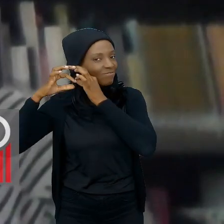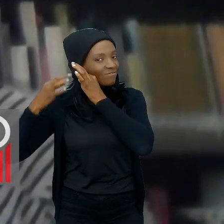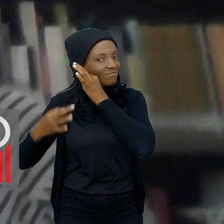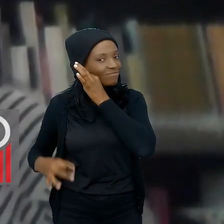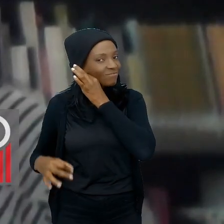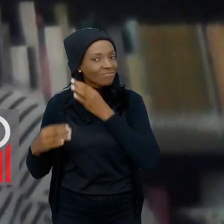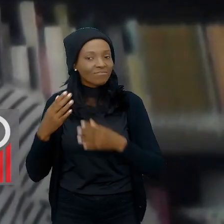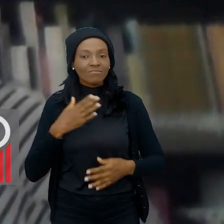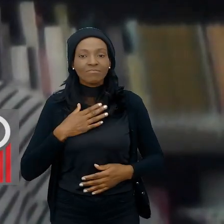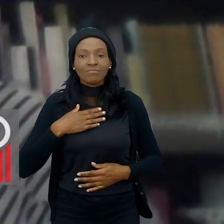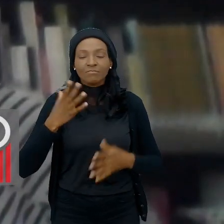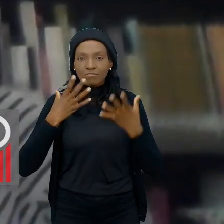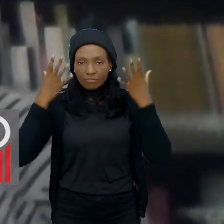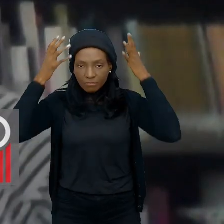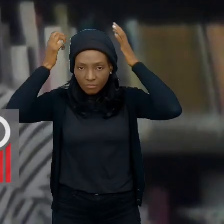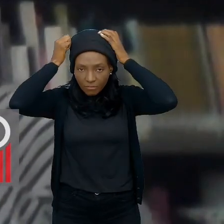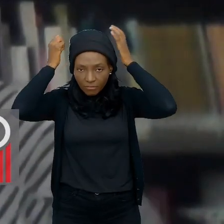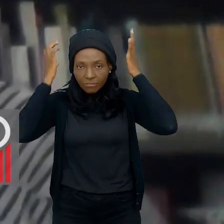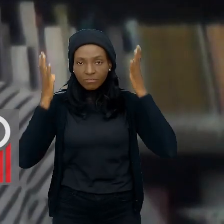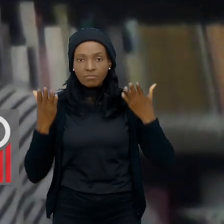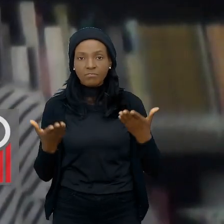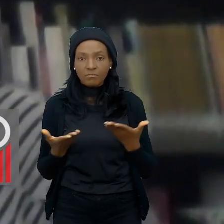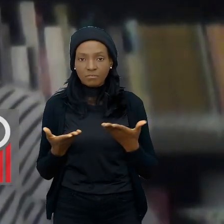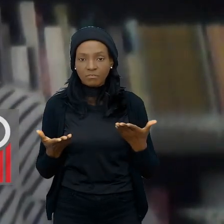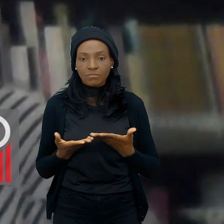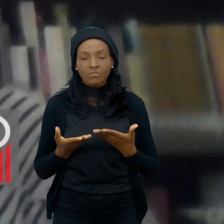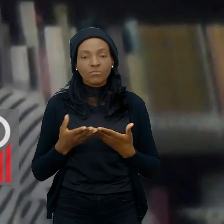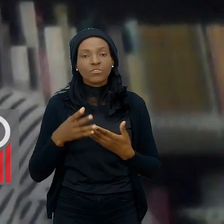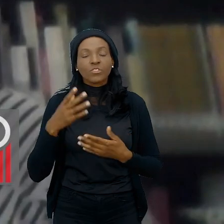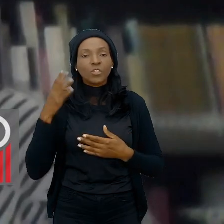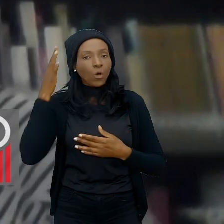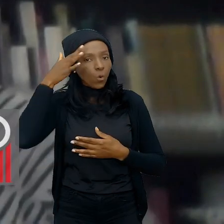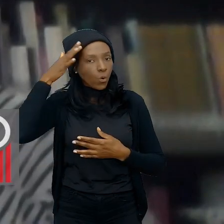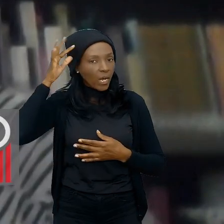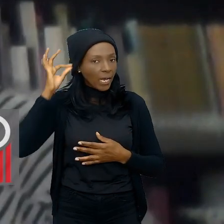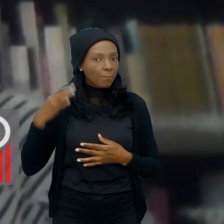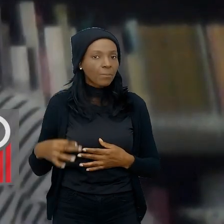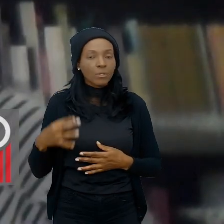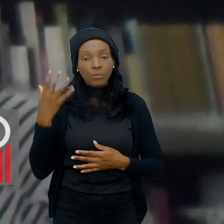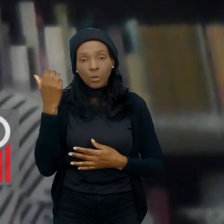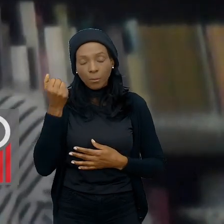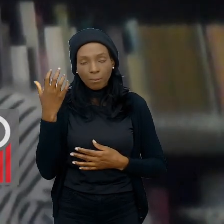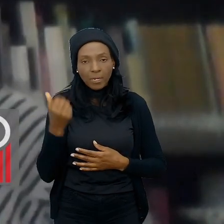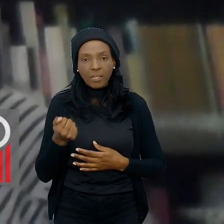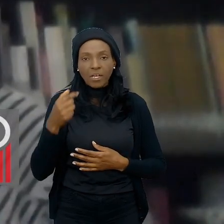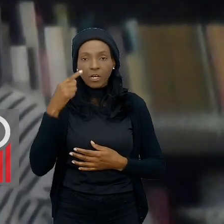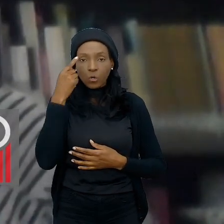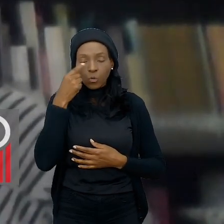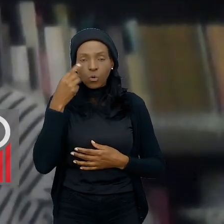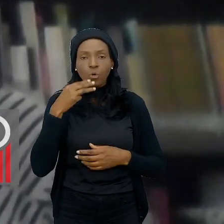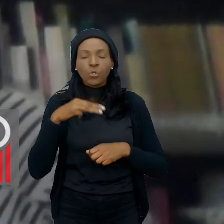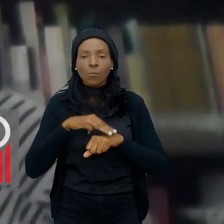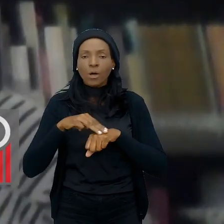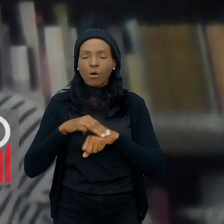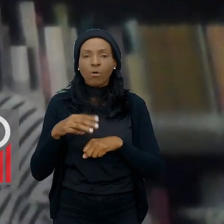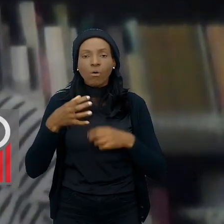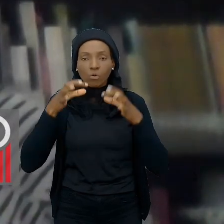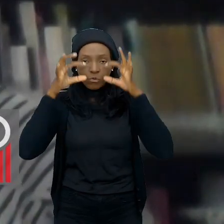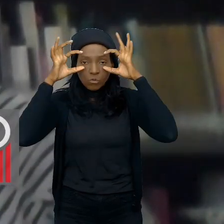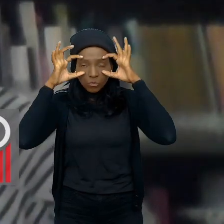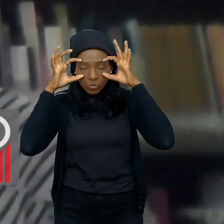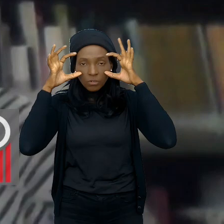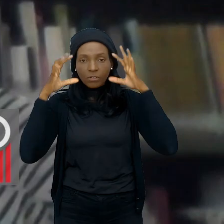com o cabelo preso hoje, meu cabelo é grisalho, tenho os olhos castanhos, uso